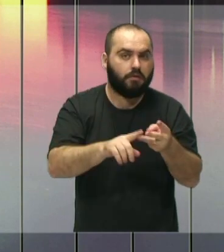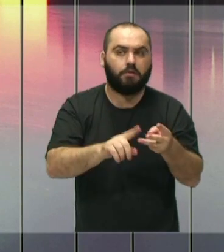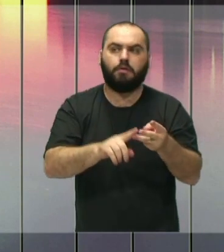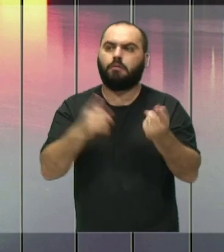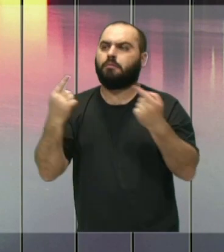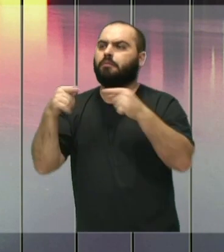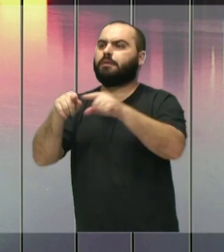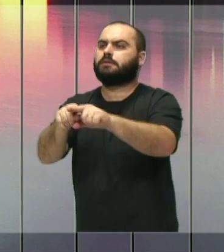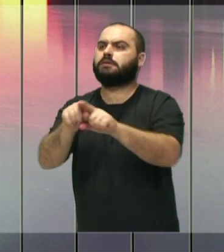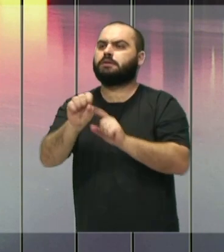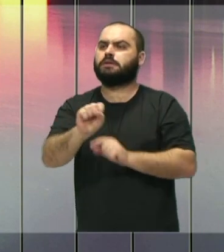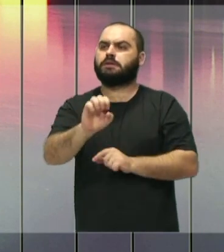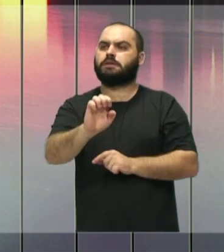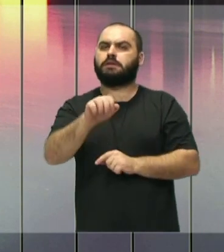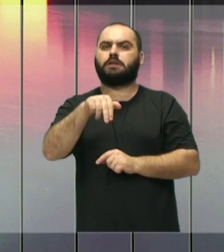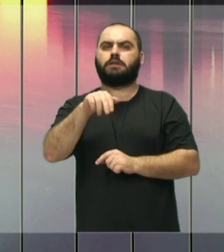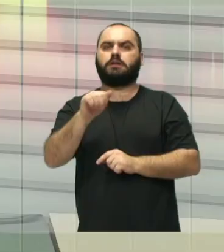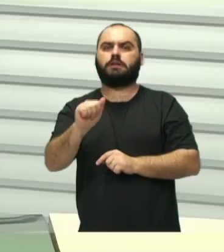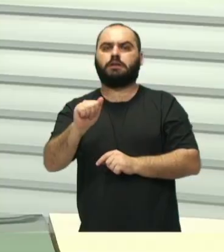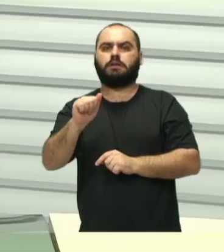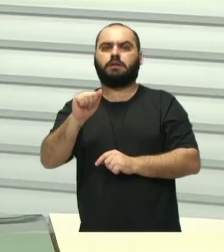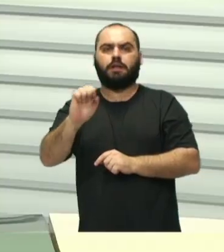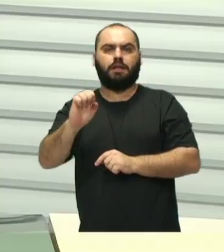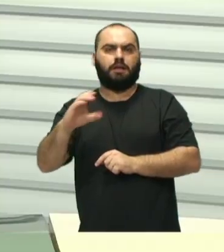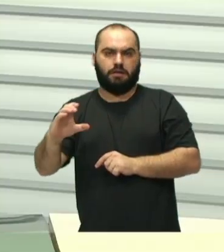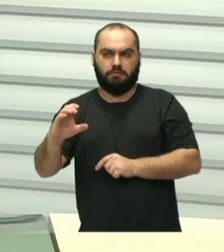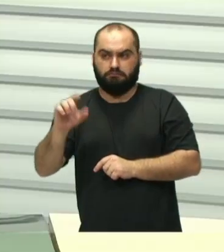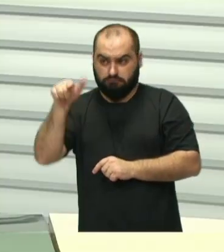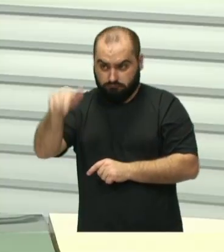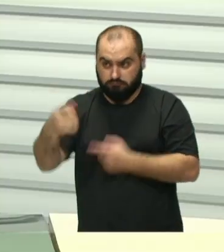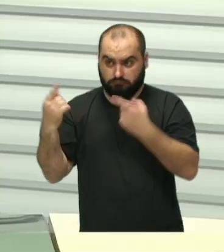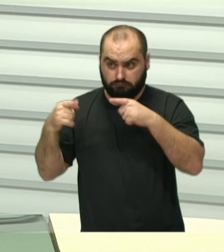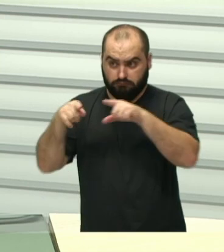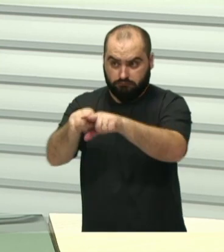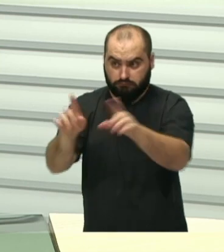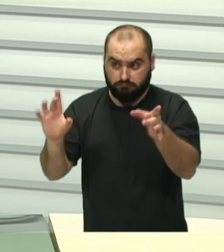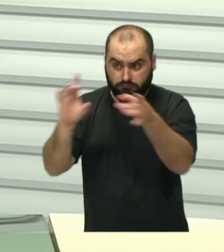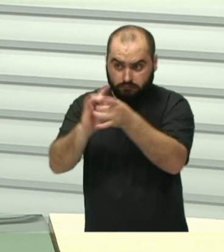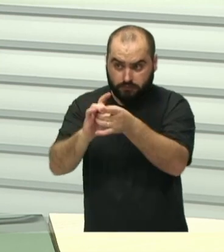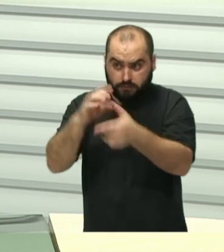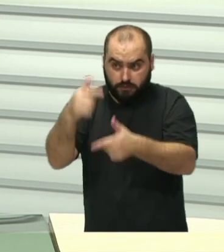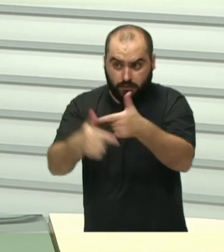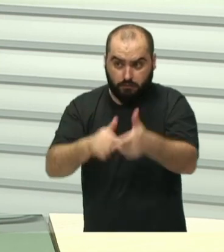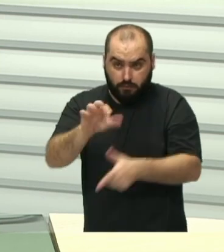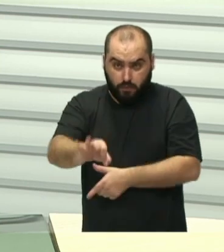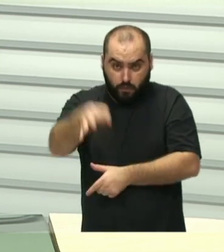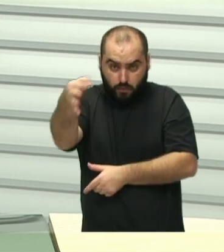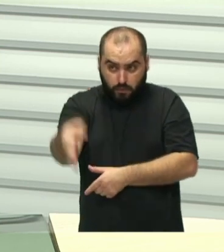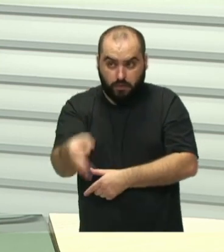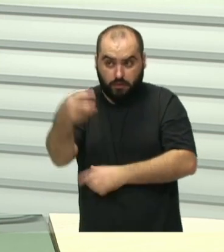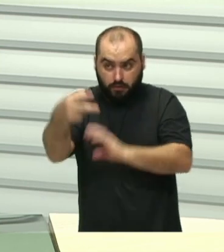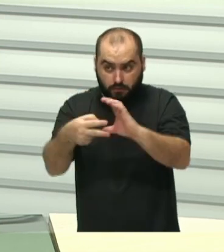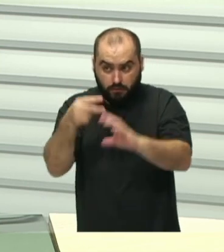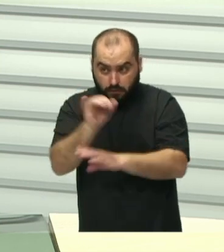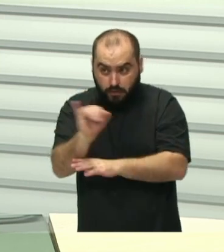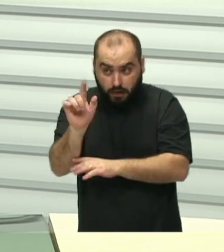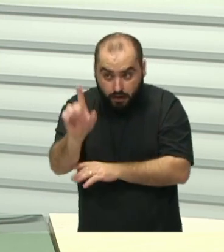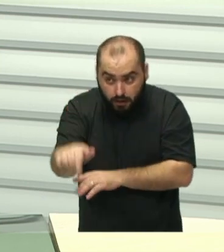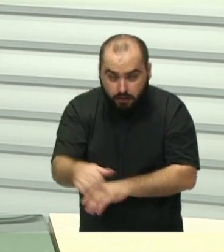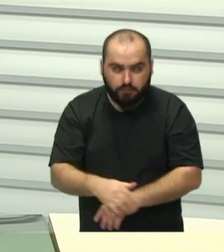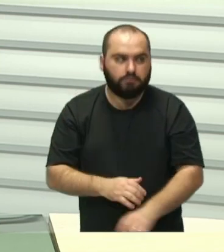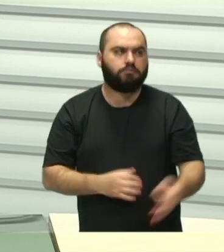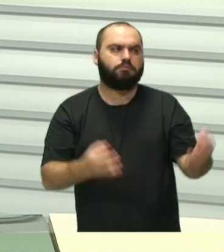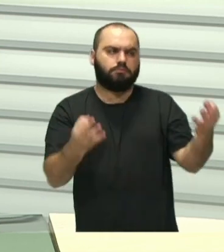parceria com a rede Senac esses convênios estão qualificando o serviço público aqui da câmara a presidente pediu não são